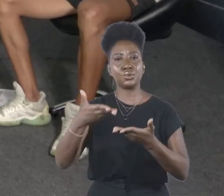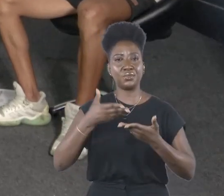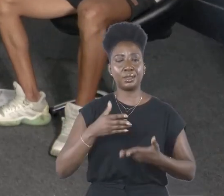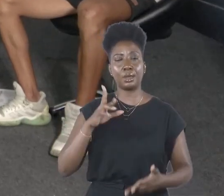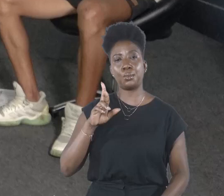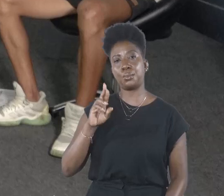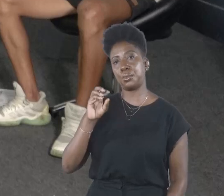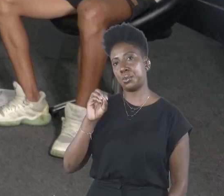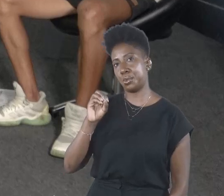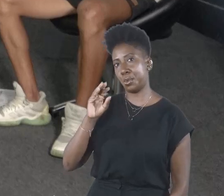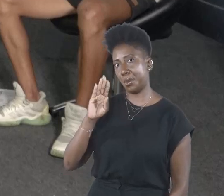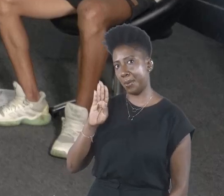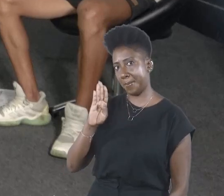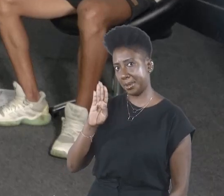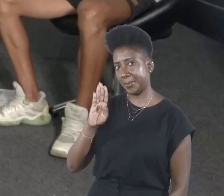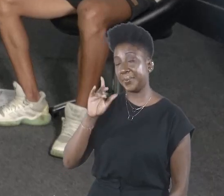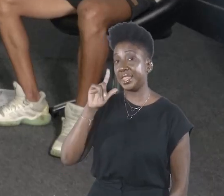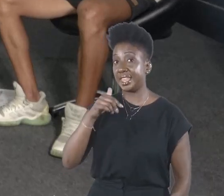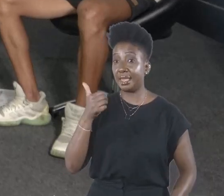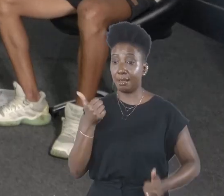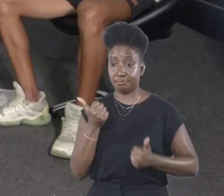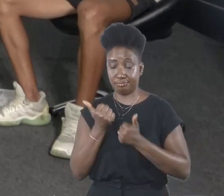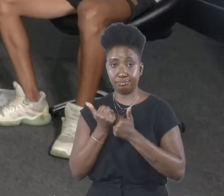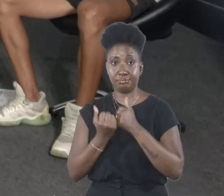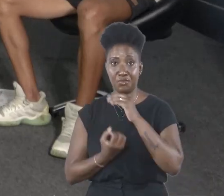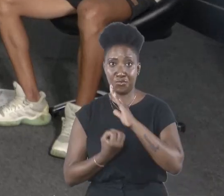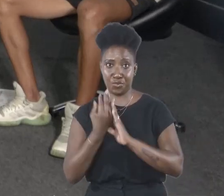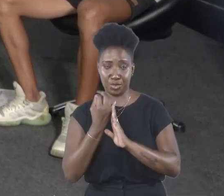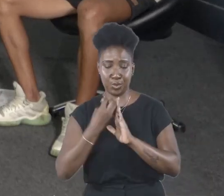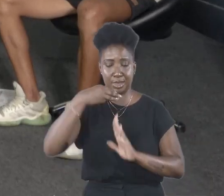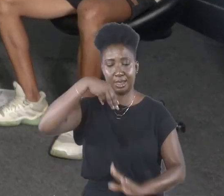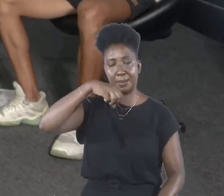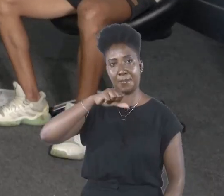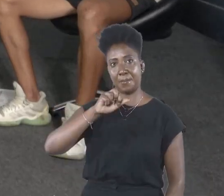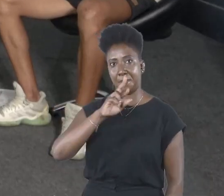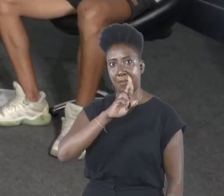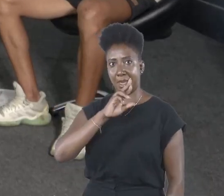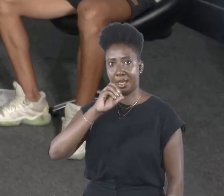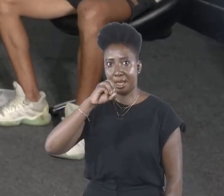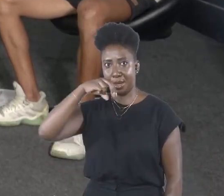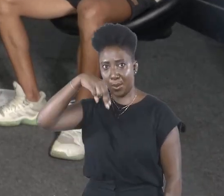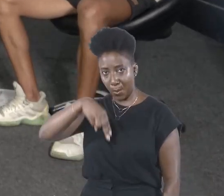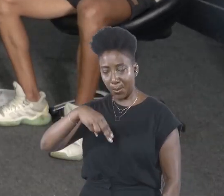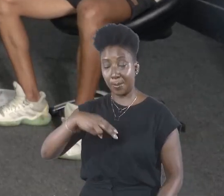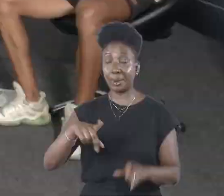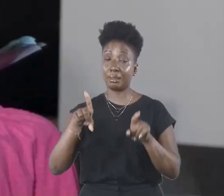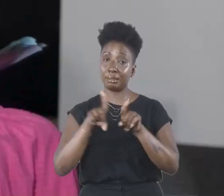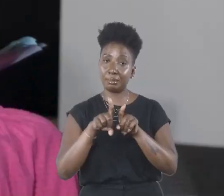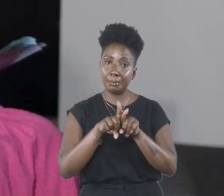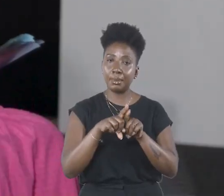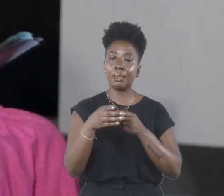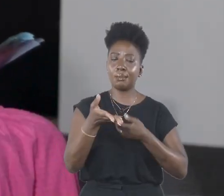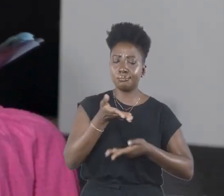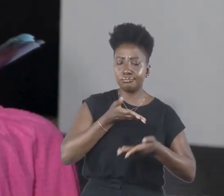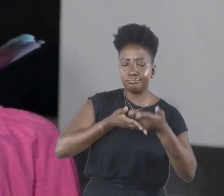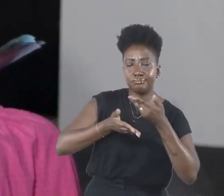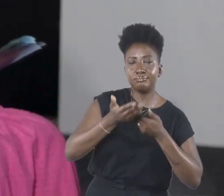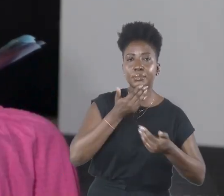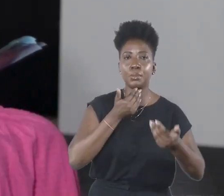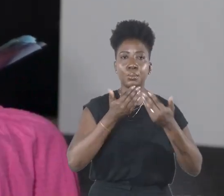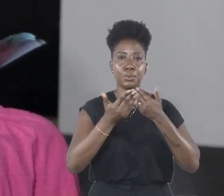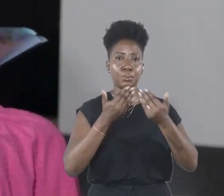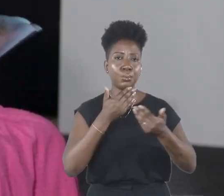de convidar o Bob, que é cofundador da Marrom, para poder conversar um pouquinho com a gente também aqui